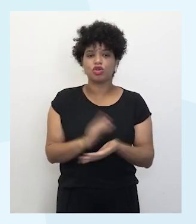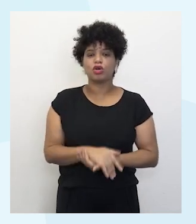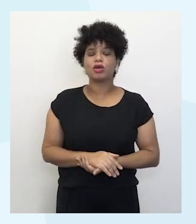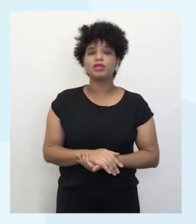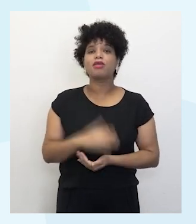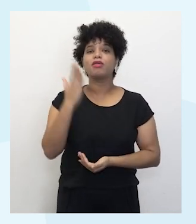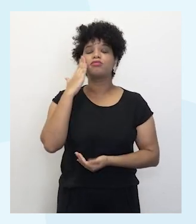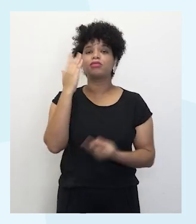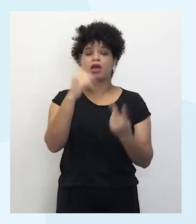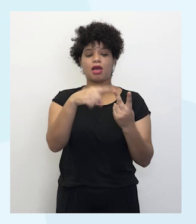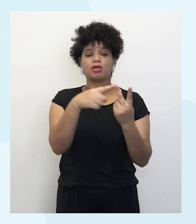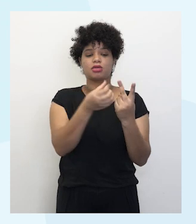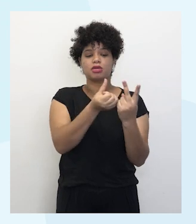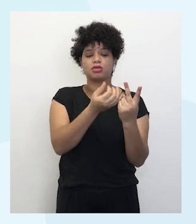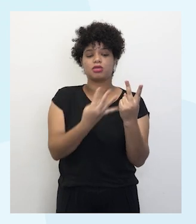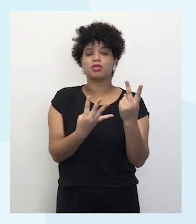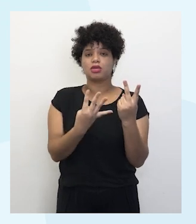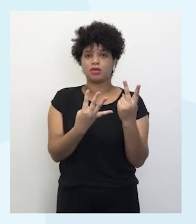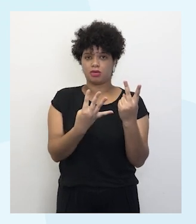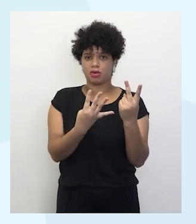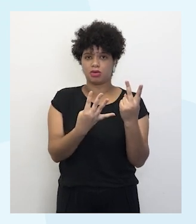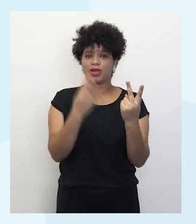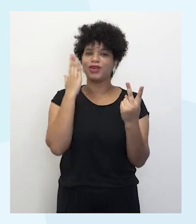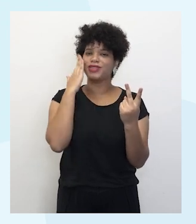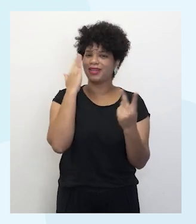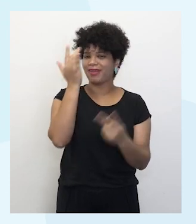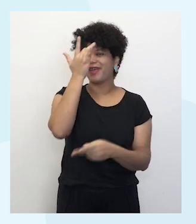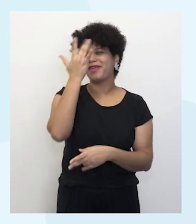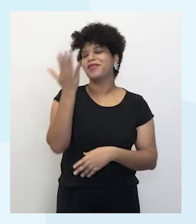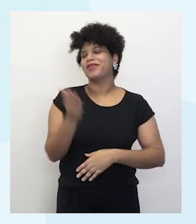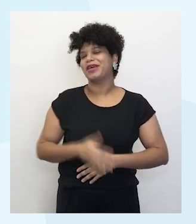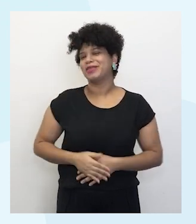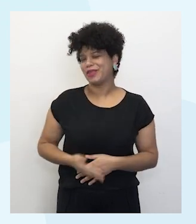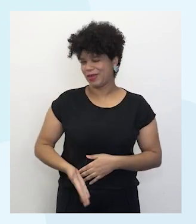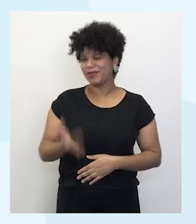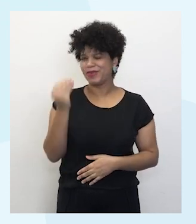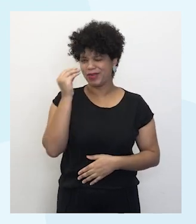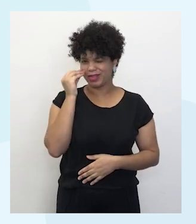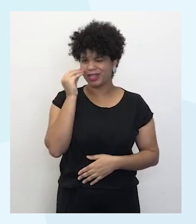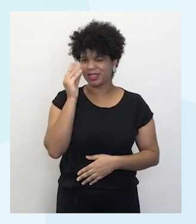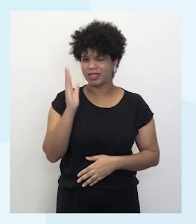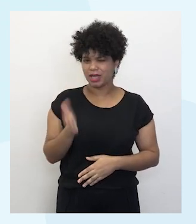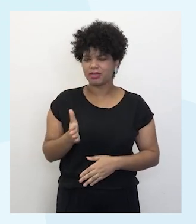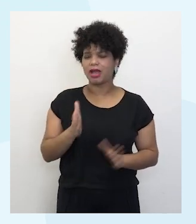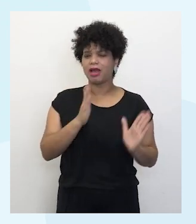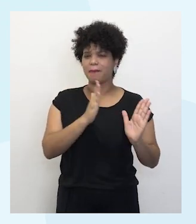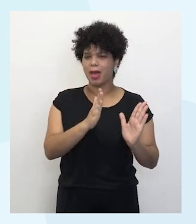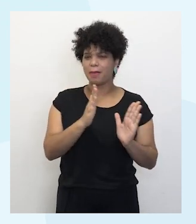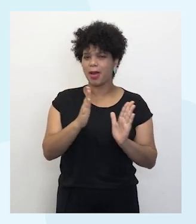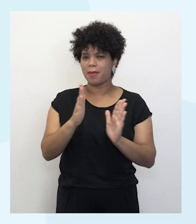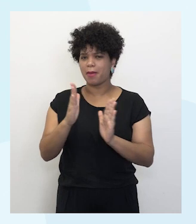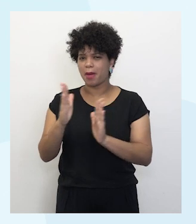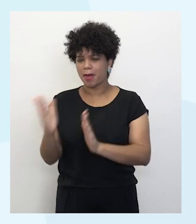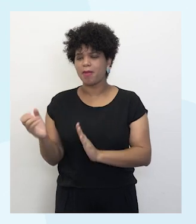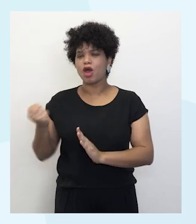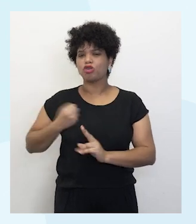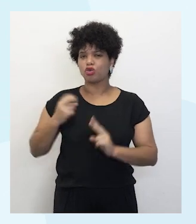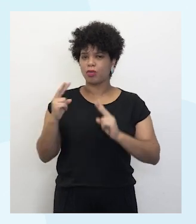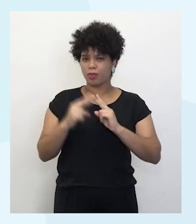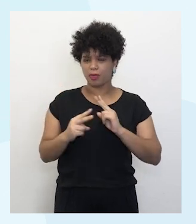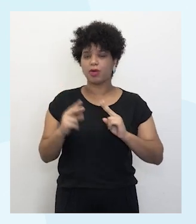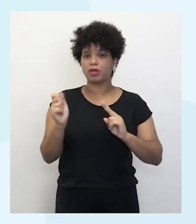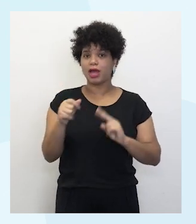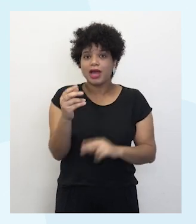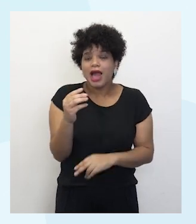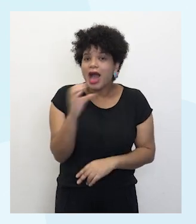é a raiz quadrada de 64? Eu sei que tá fácil, né, Vitor? Mas vamos tentar fazer por decomposição de fatores primos? Eu acho que 30